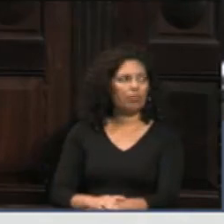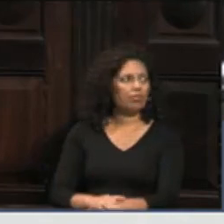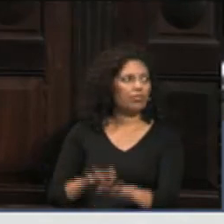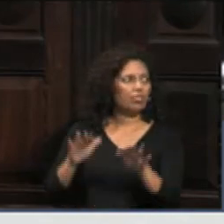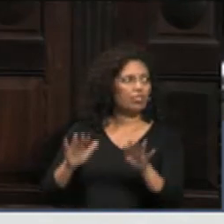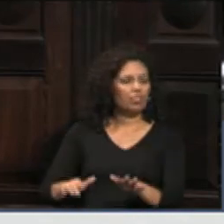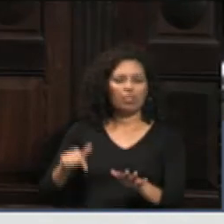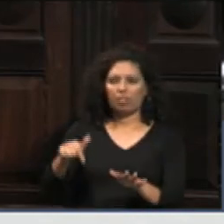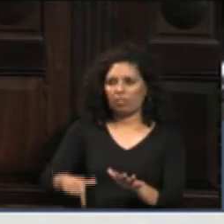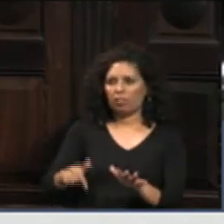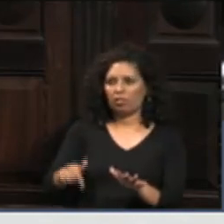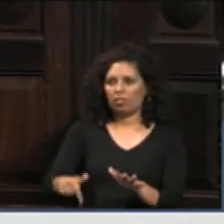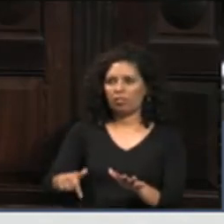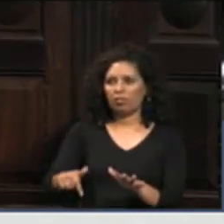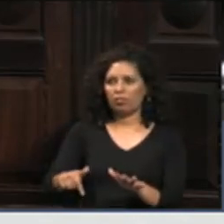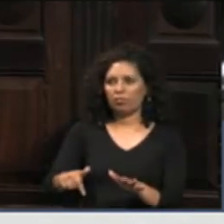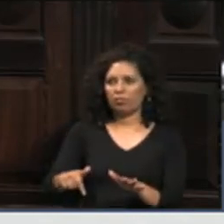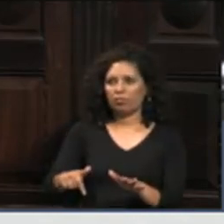Estará